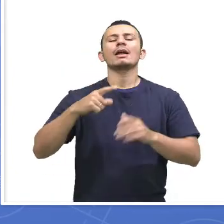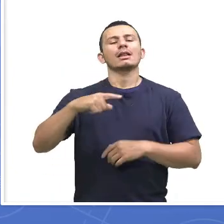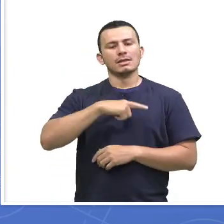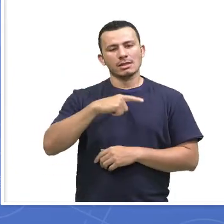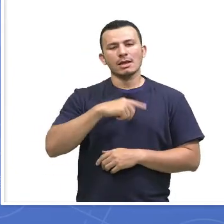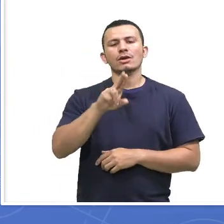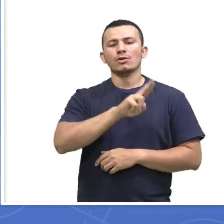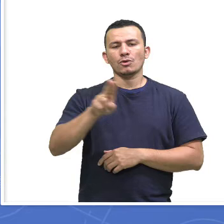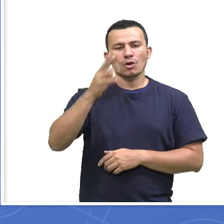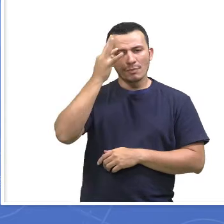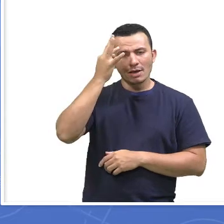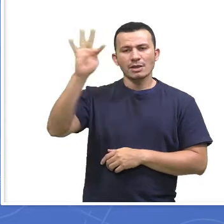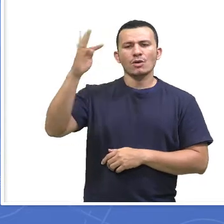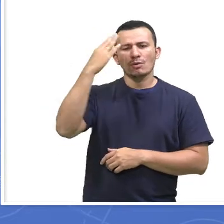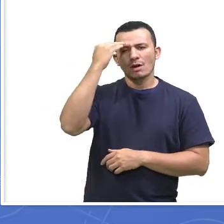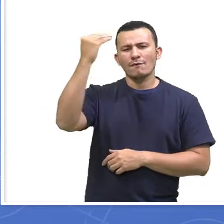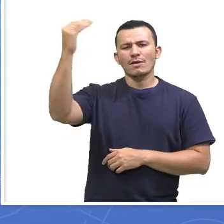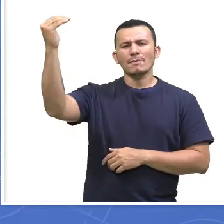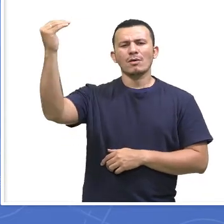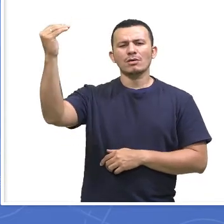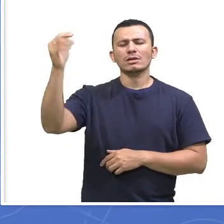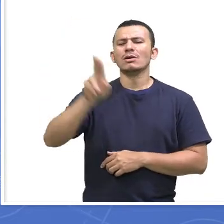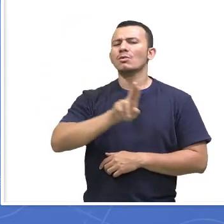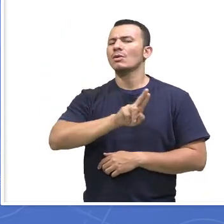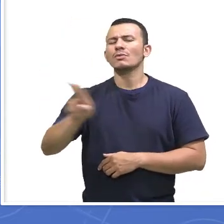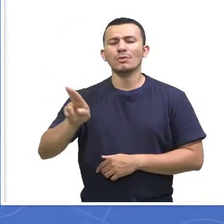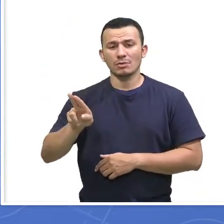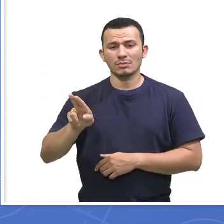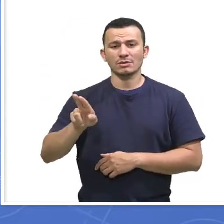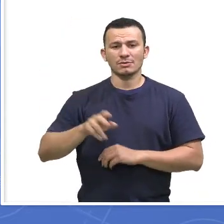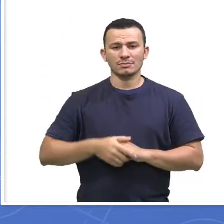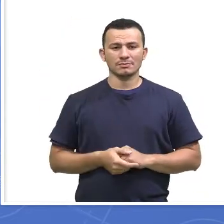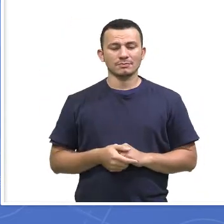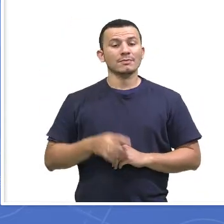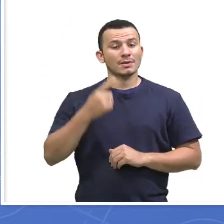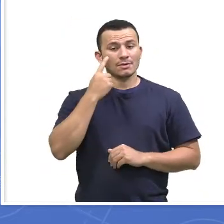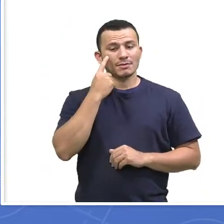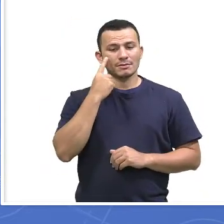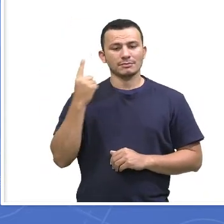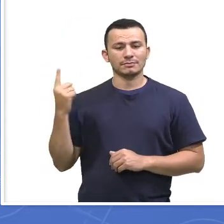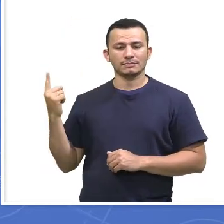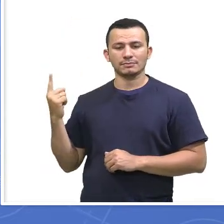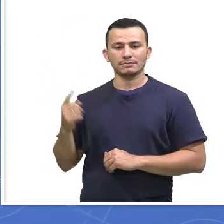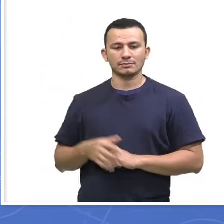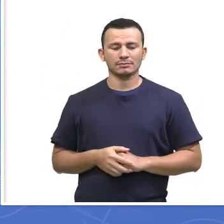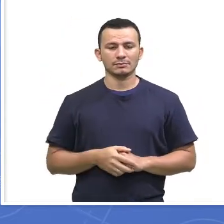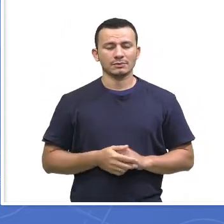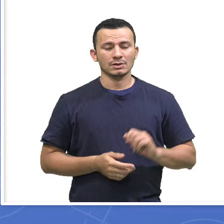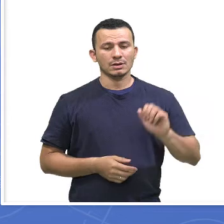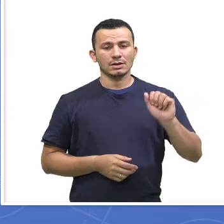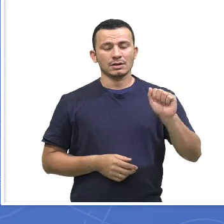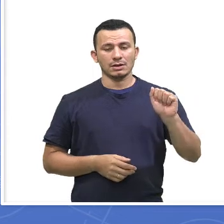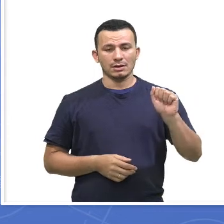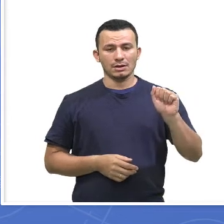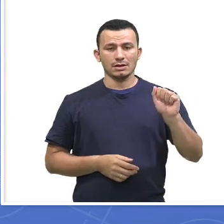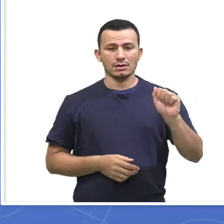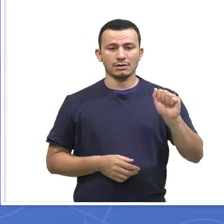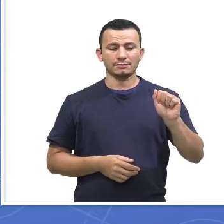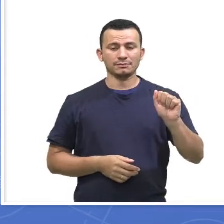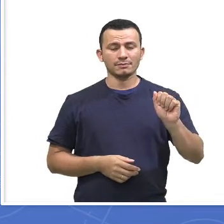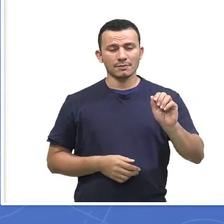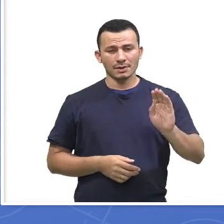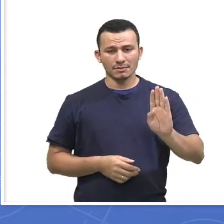teoria defendida por Nicolau Copérnico? Aí vem as questões, ó. O nome era geocentrismo?